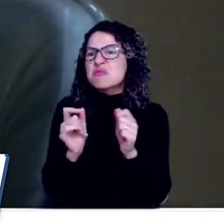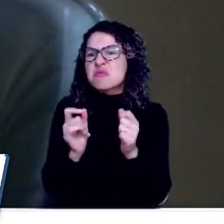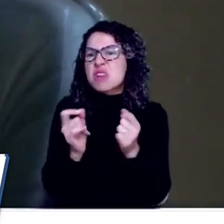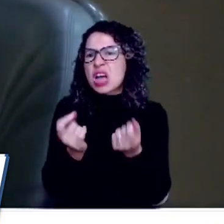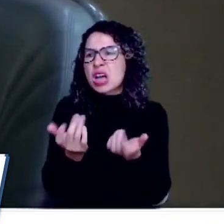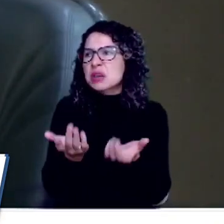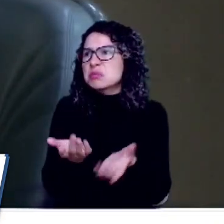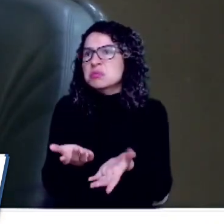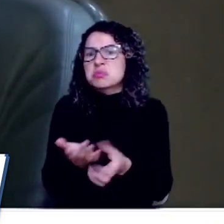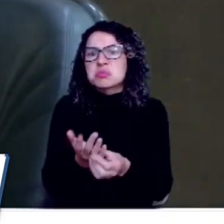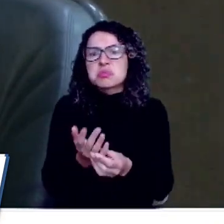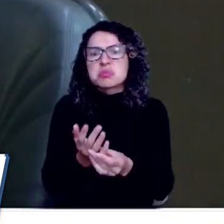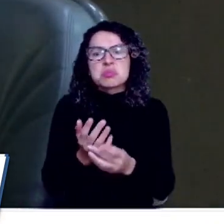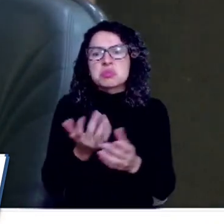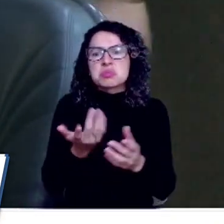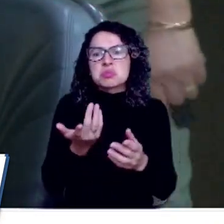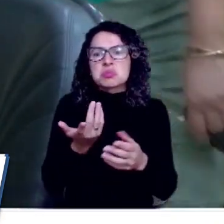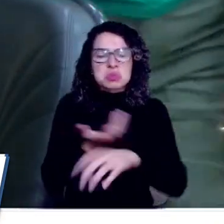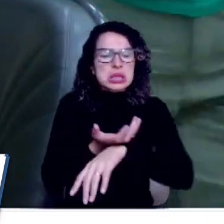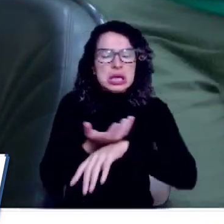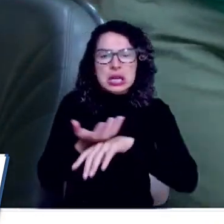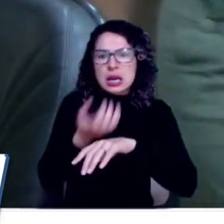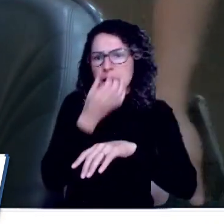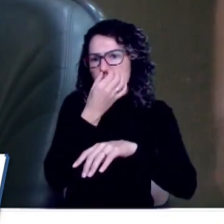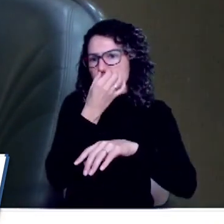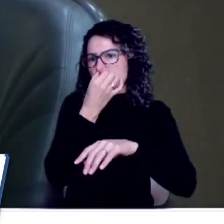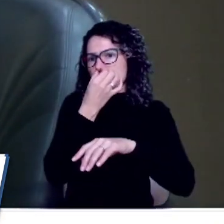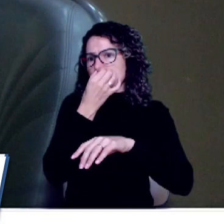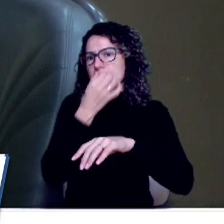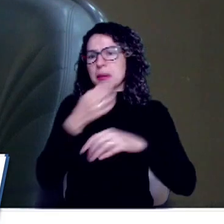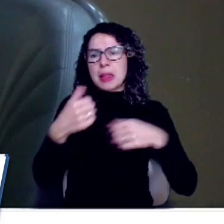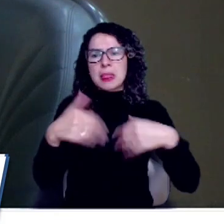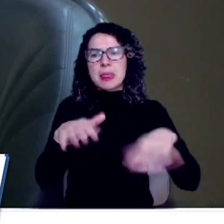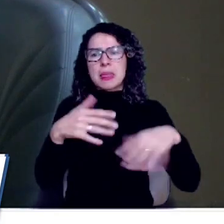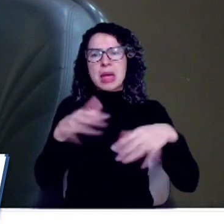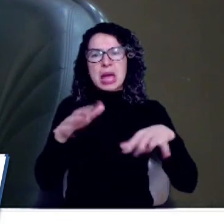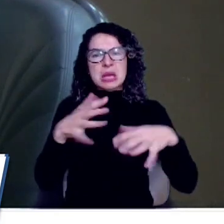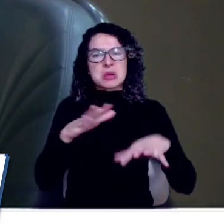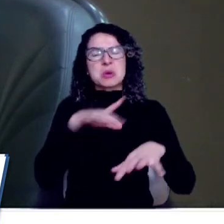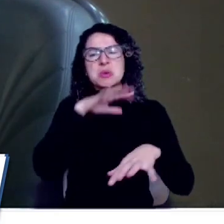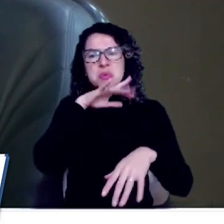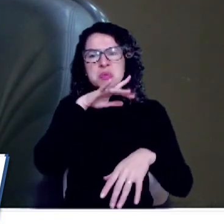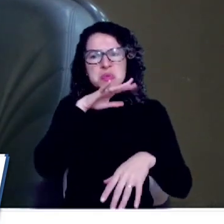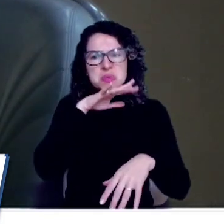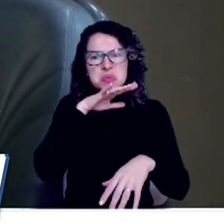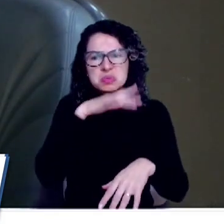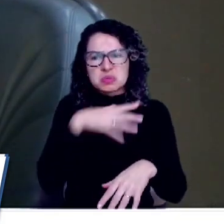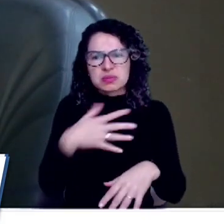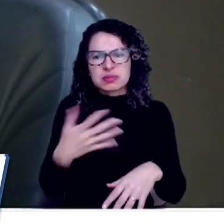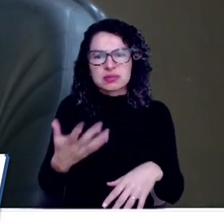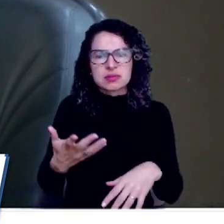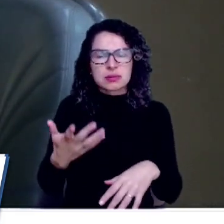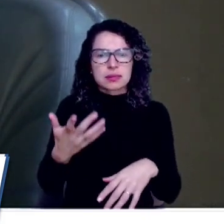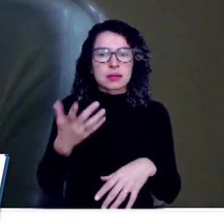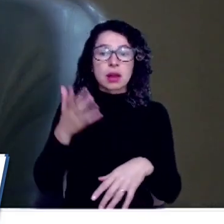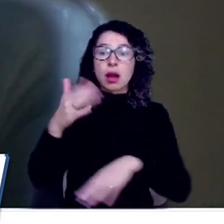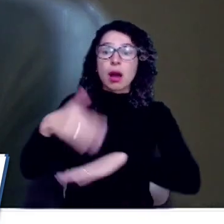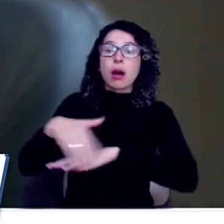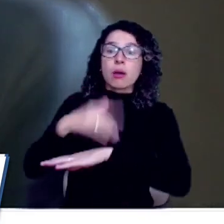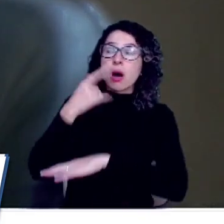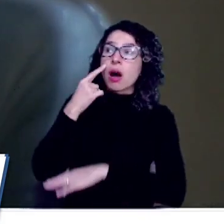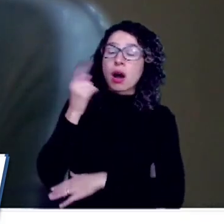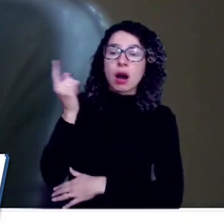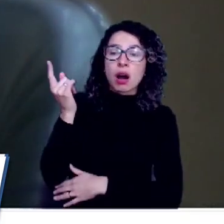uma jardinagem, deixou a coisa adequada. Fecharam aquela rua lá, o pessoal já abriu